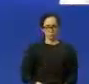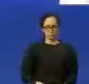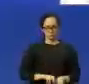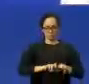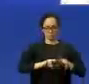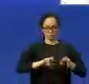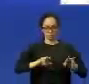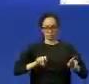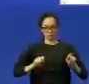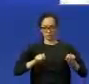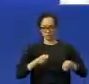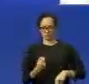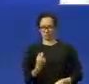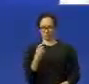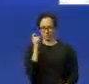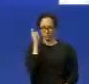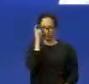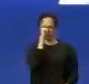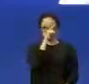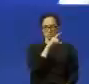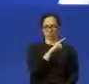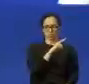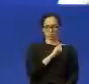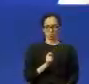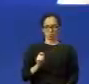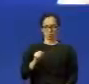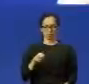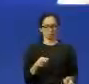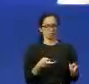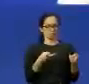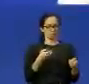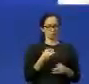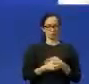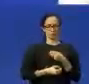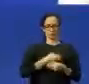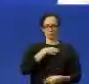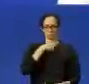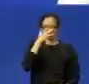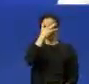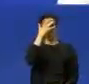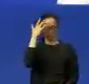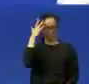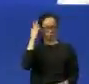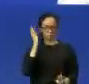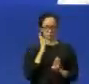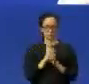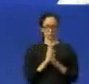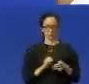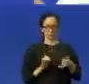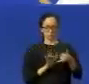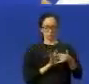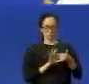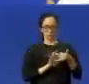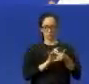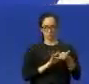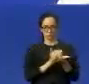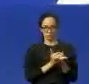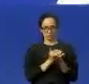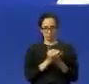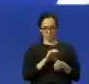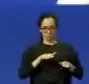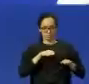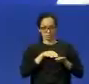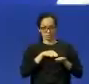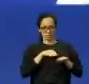questão difícil, não é? Em que nós temos que perceber que quando a pessoa que está com o uso celular começa a frear,